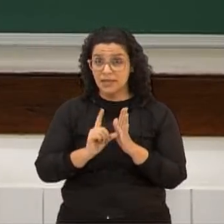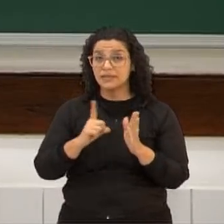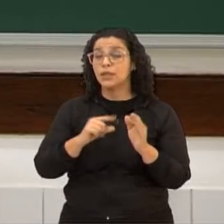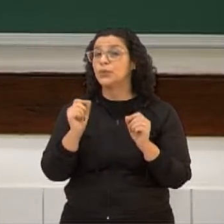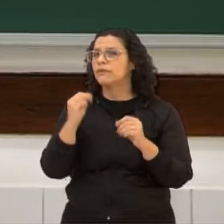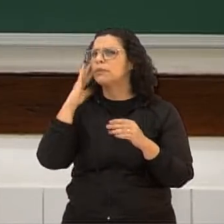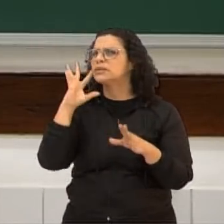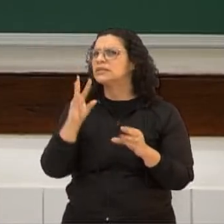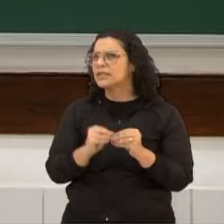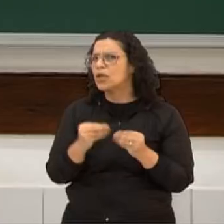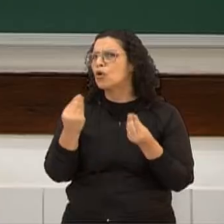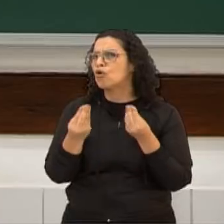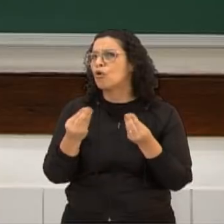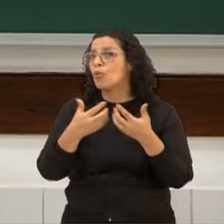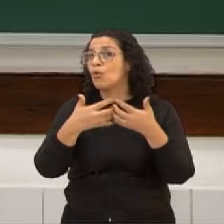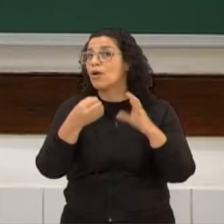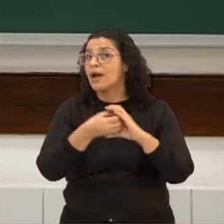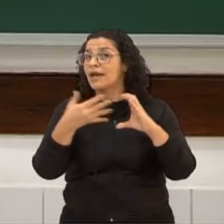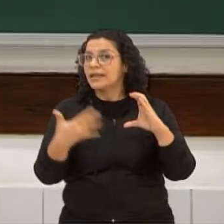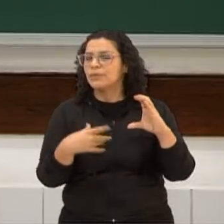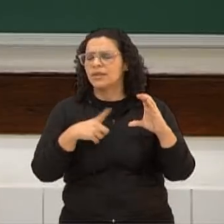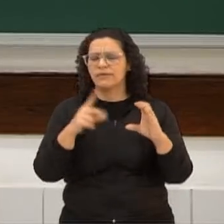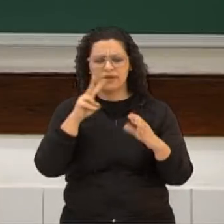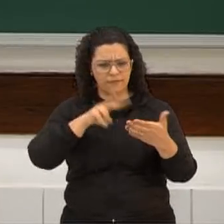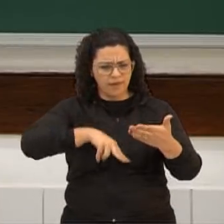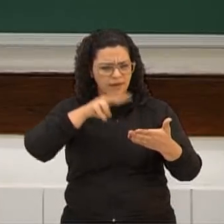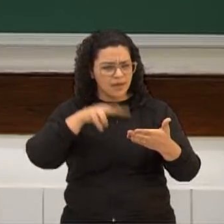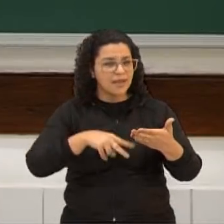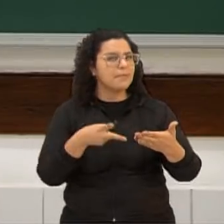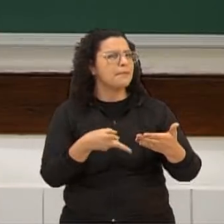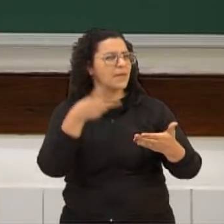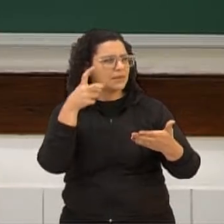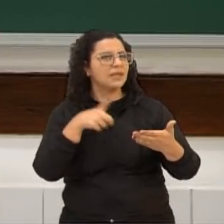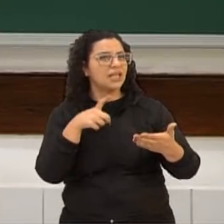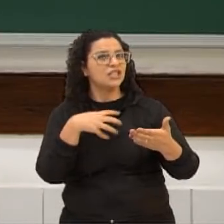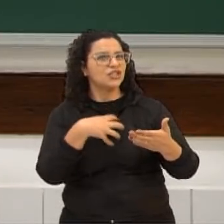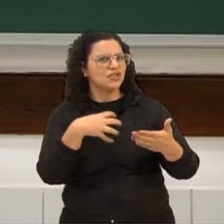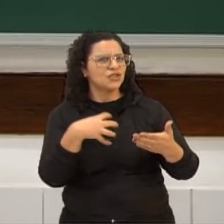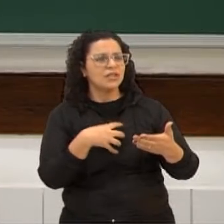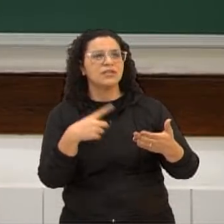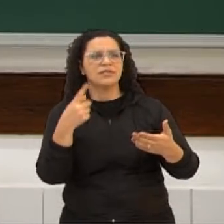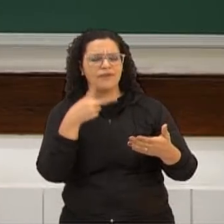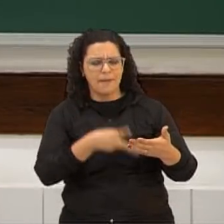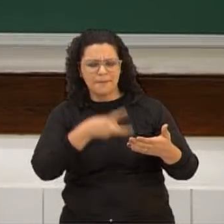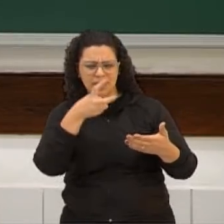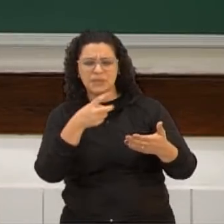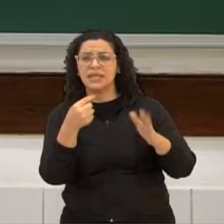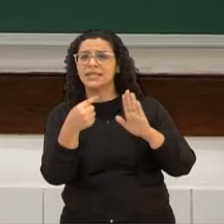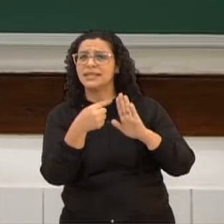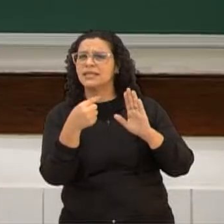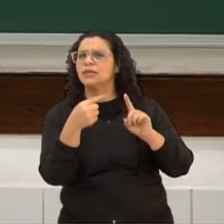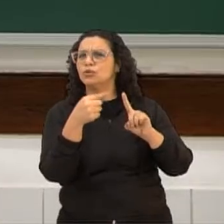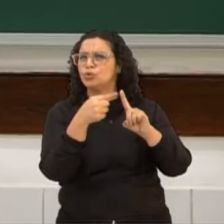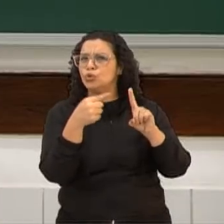nós vamos entender as suas características, porque quando você está lendo a revistinha, você pode perceber que através desses